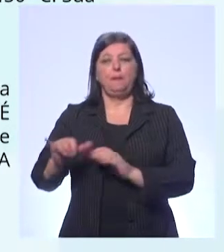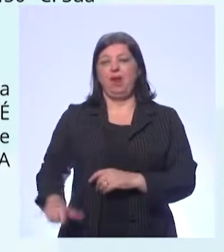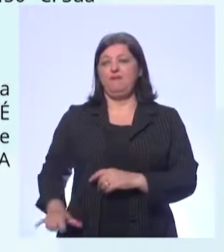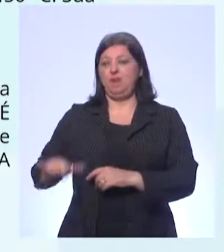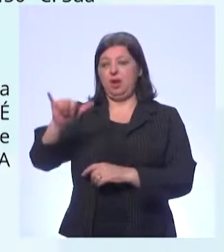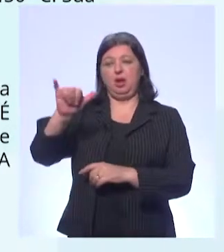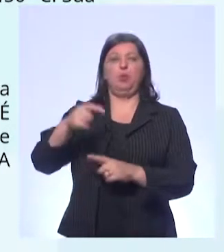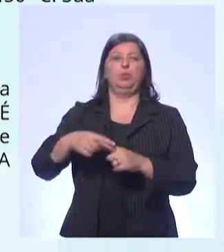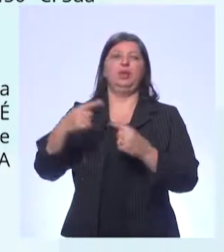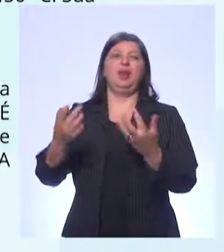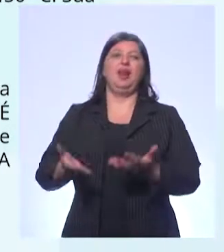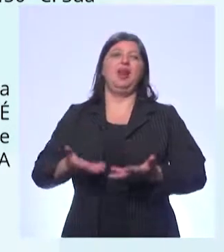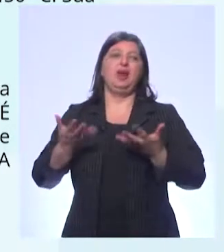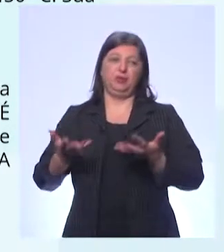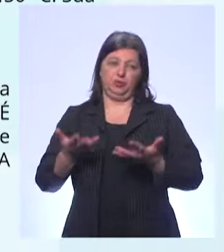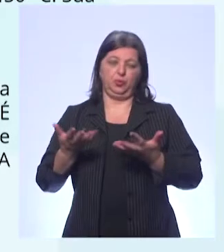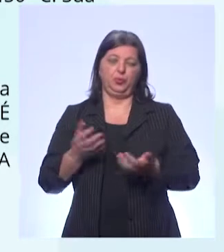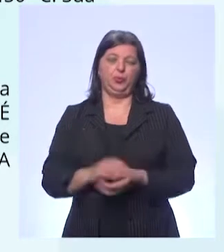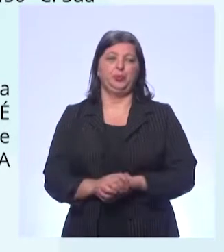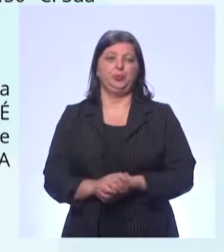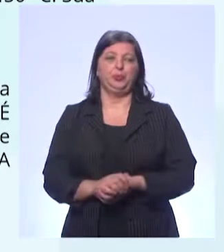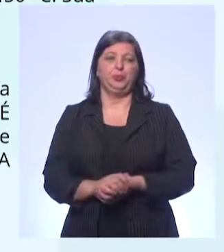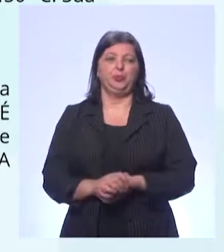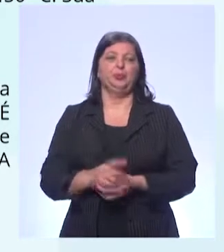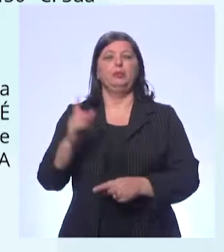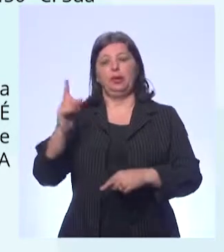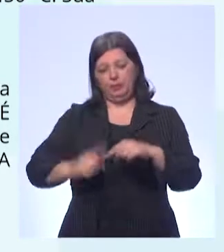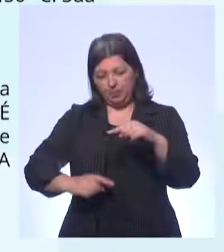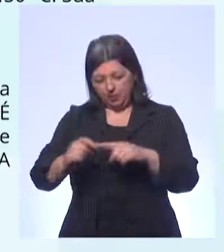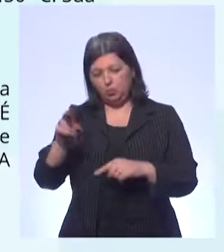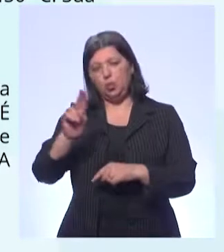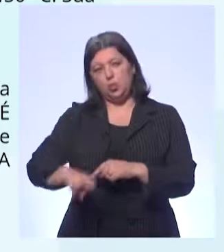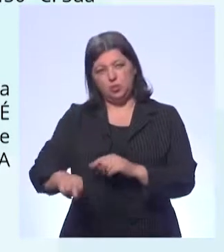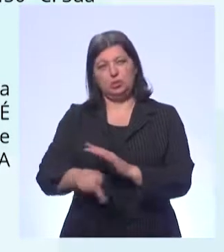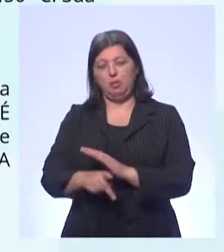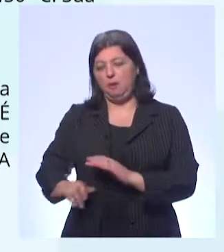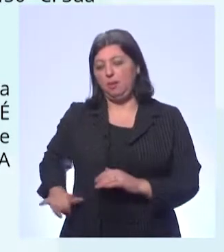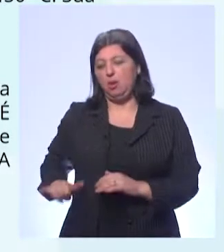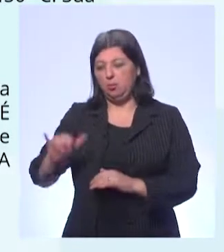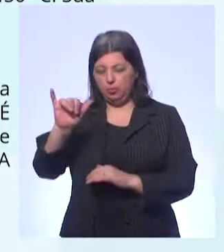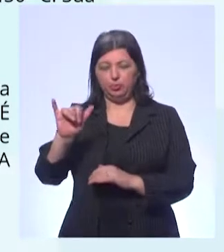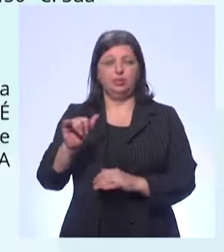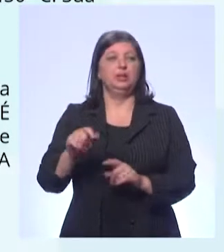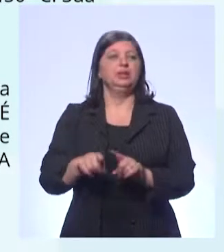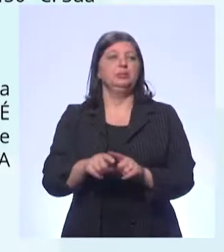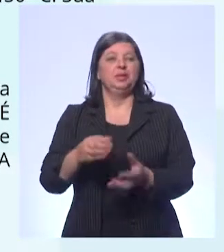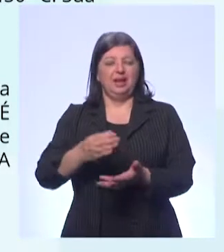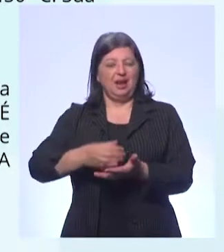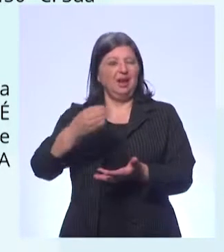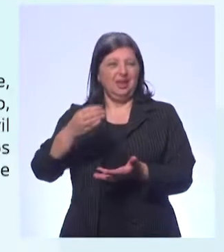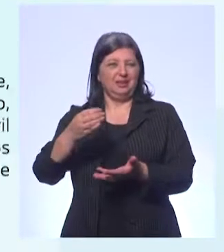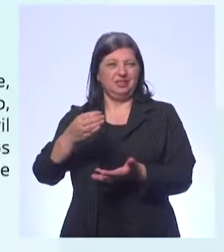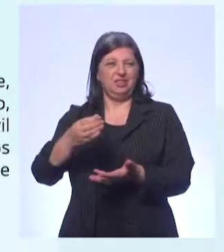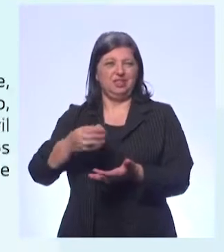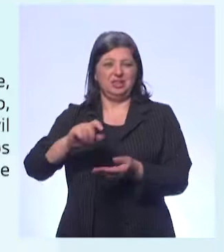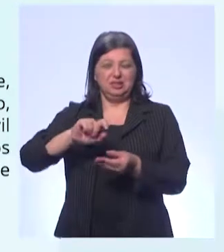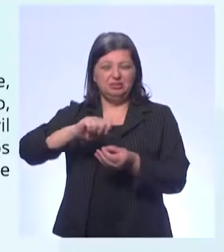da leveza dele. Então, é um material muito usado em aeronáutica. E as latinhas que a gente conhece de alumínio.